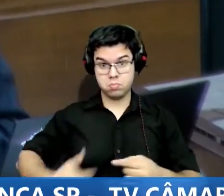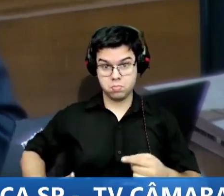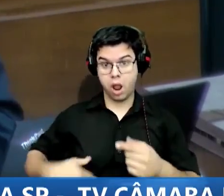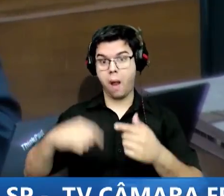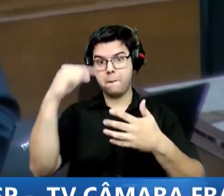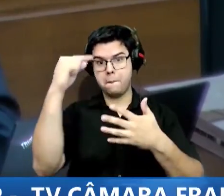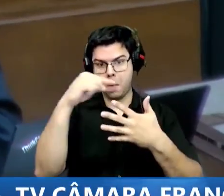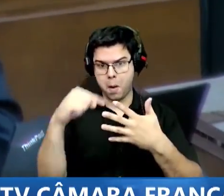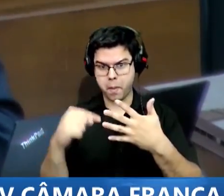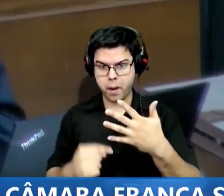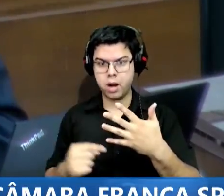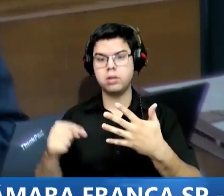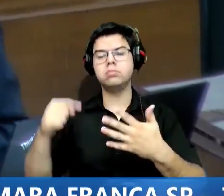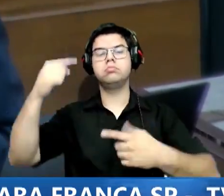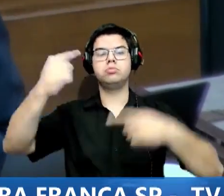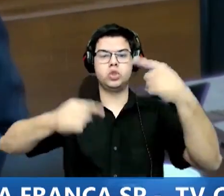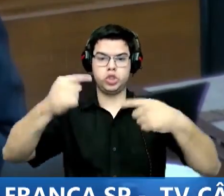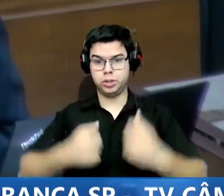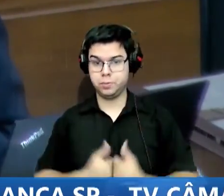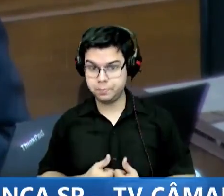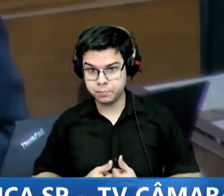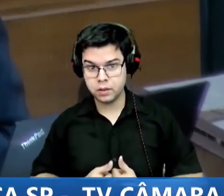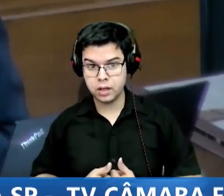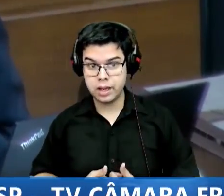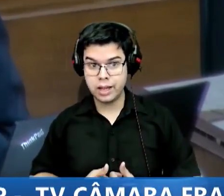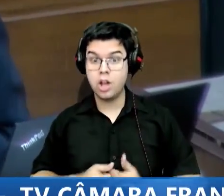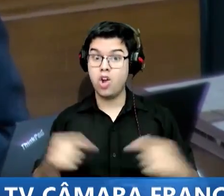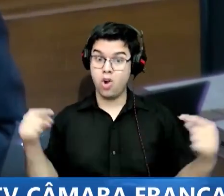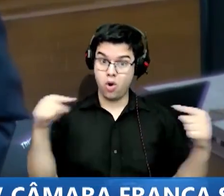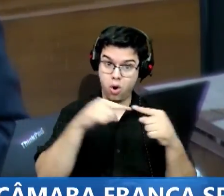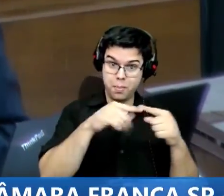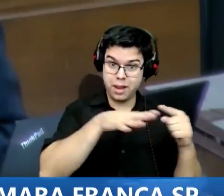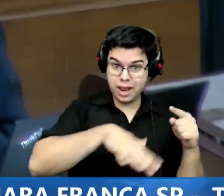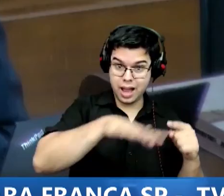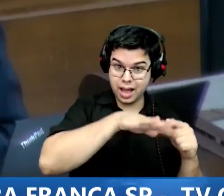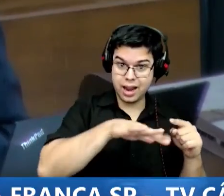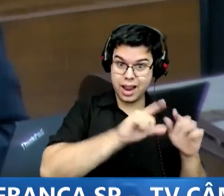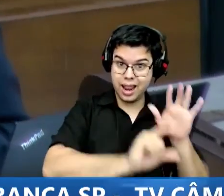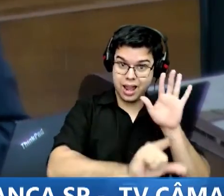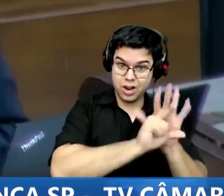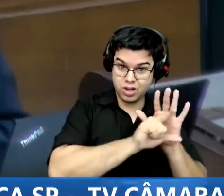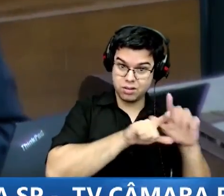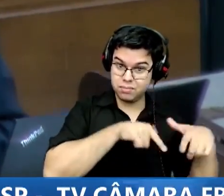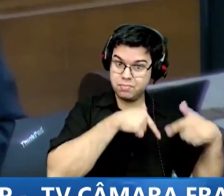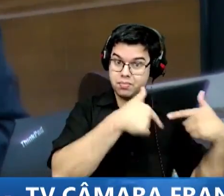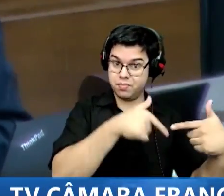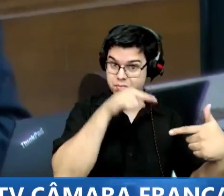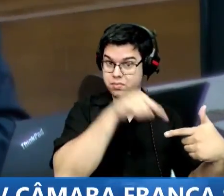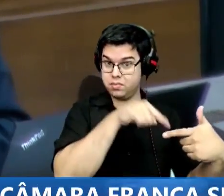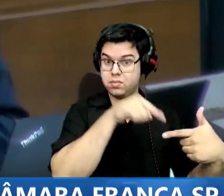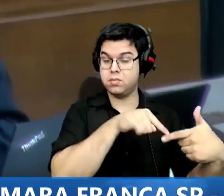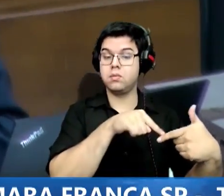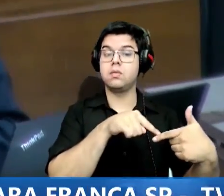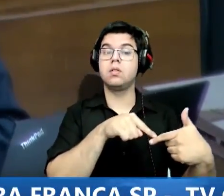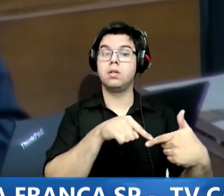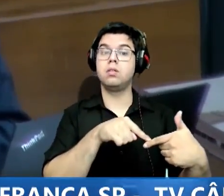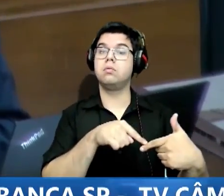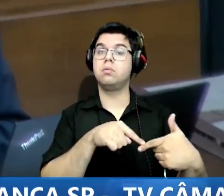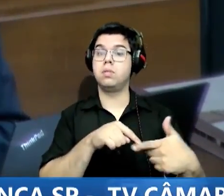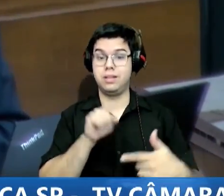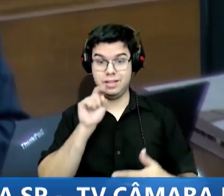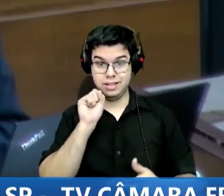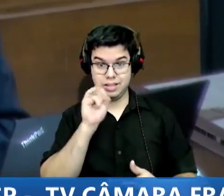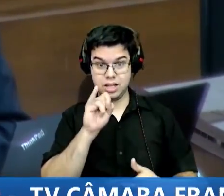discutir. Aquilo que caber ao Legislativo, né, a iniciativa do Legislativo, a gente fazer. Aquilo que caber